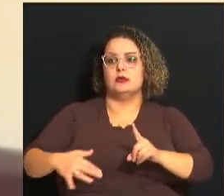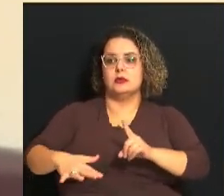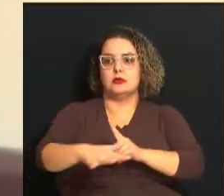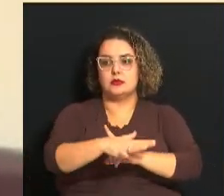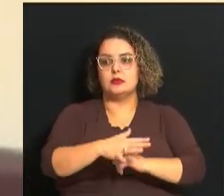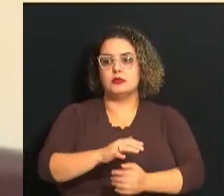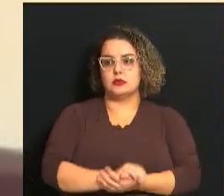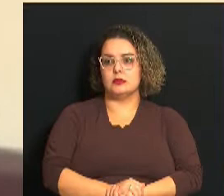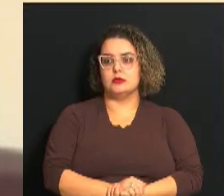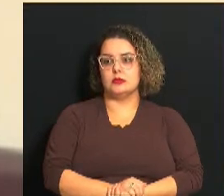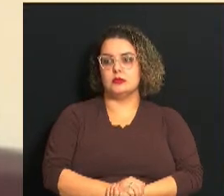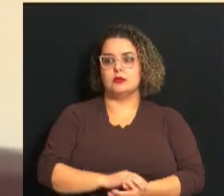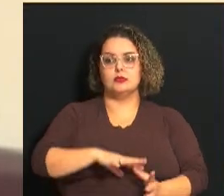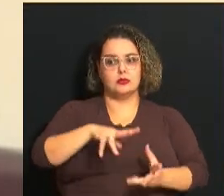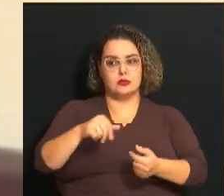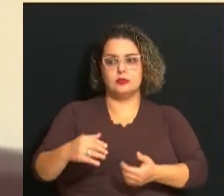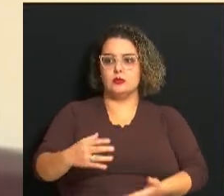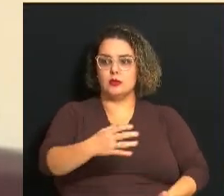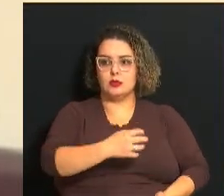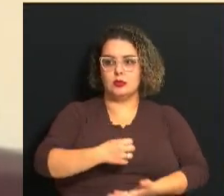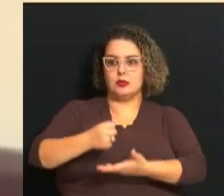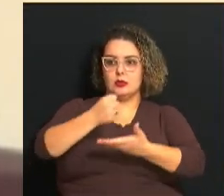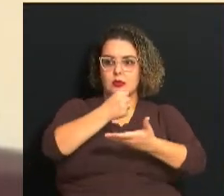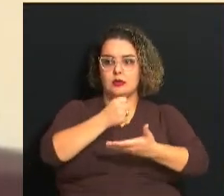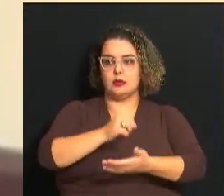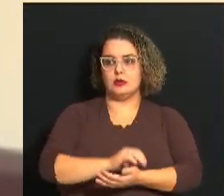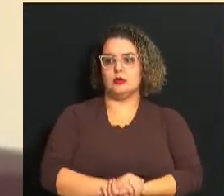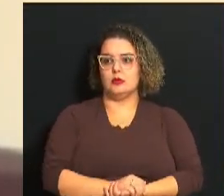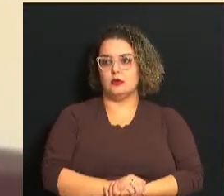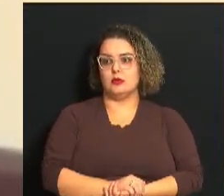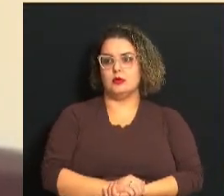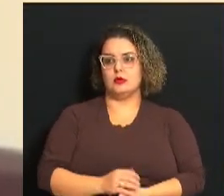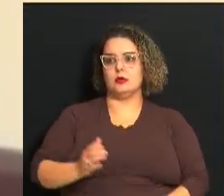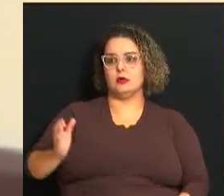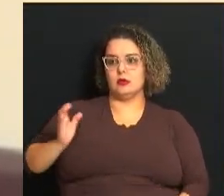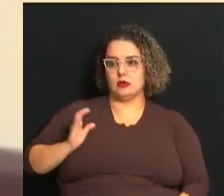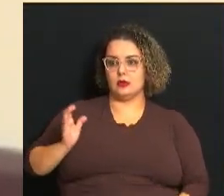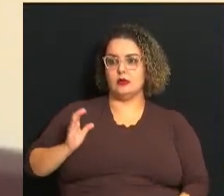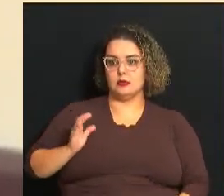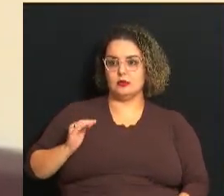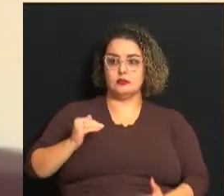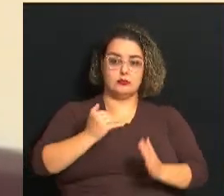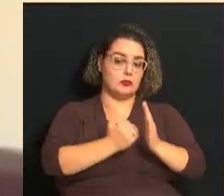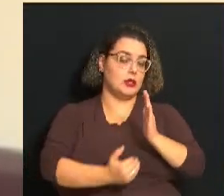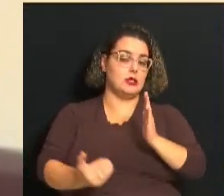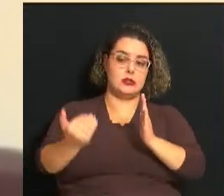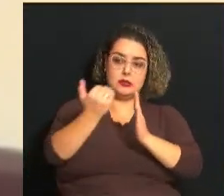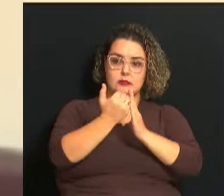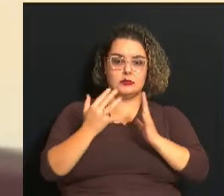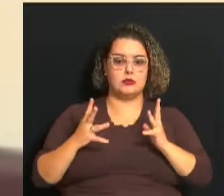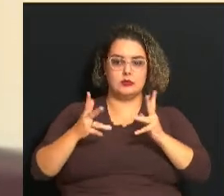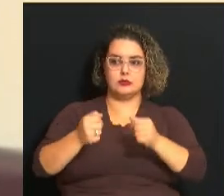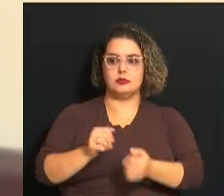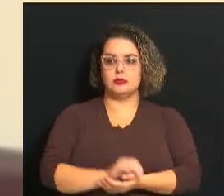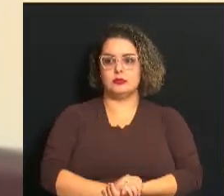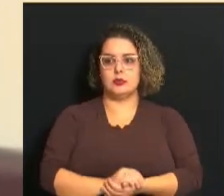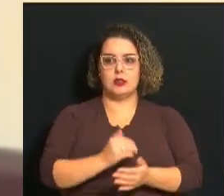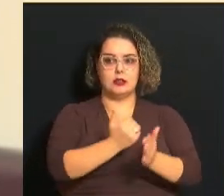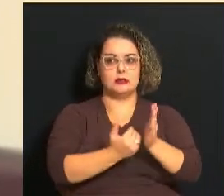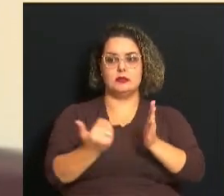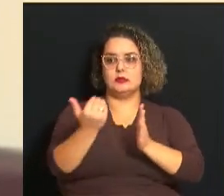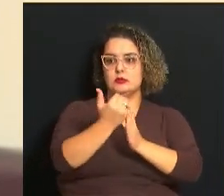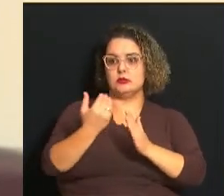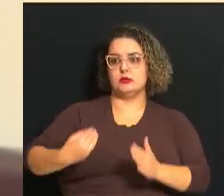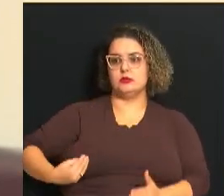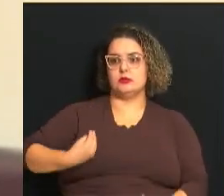na mundo capitalista que quer o lucro em cima acima de tudo né acima da vida do